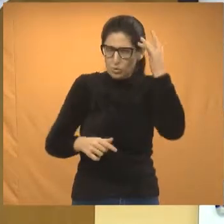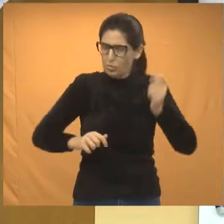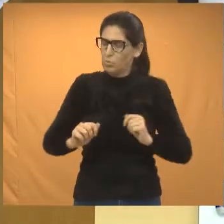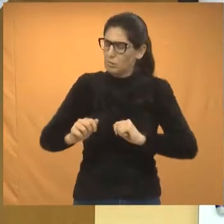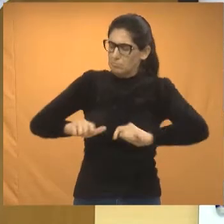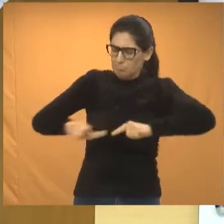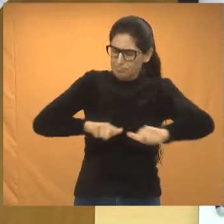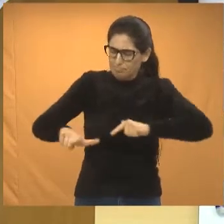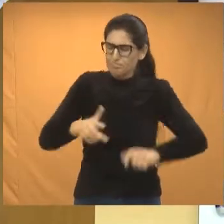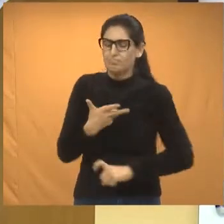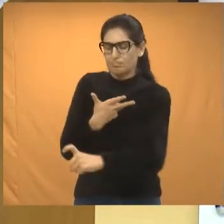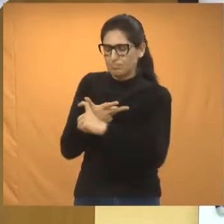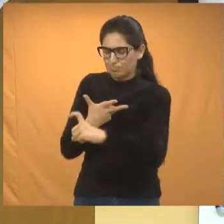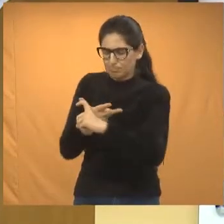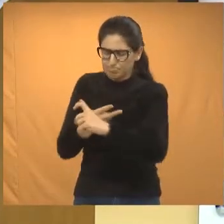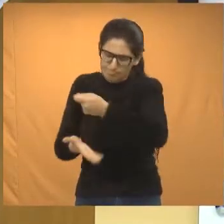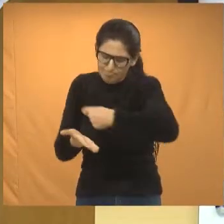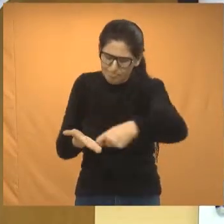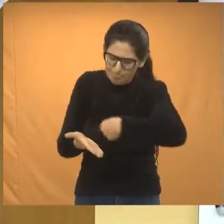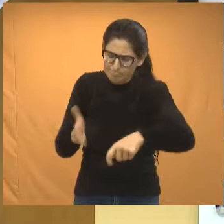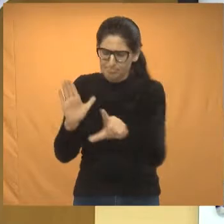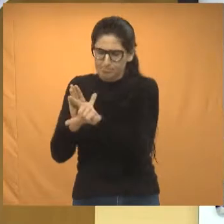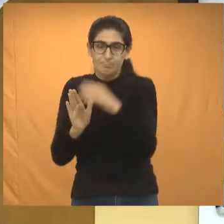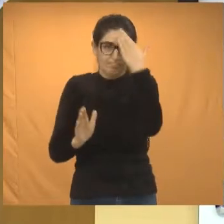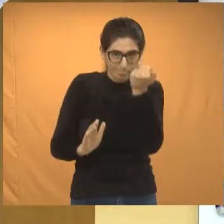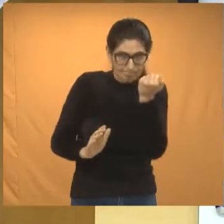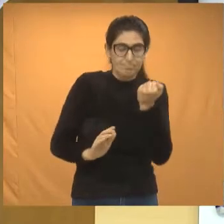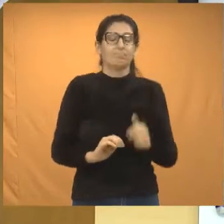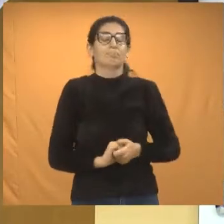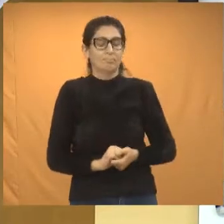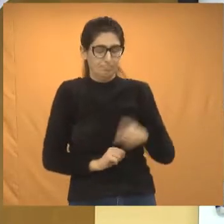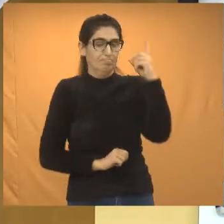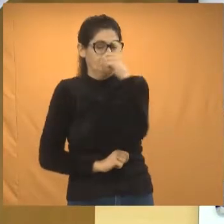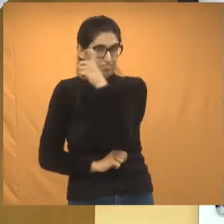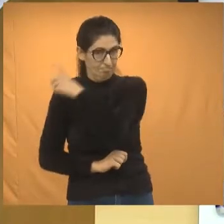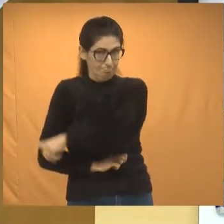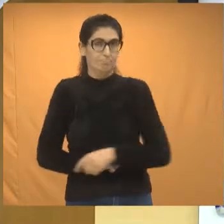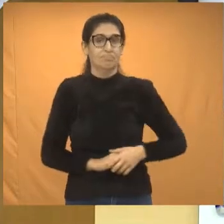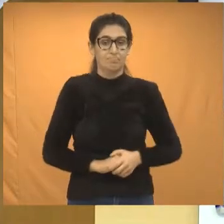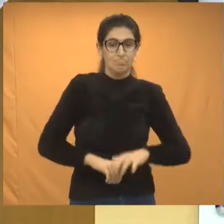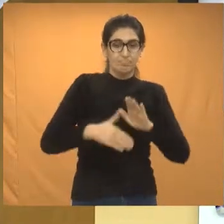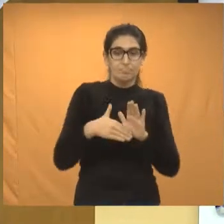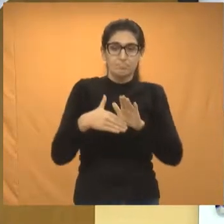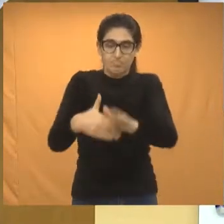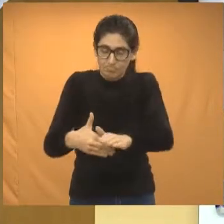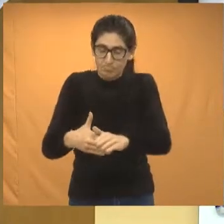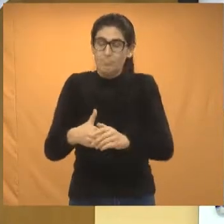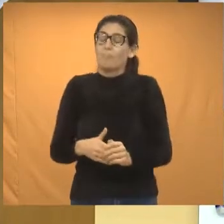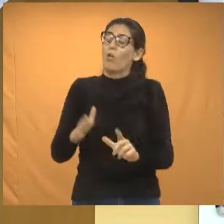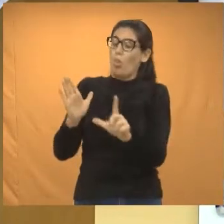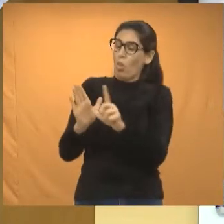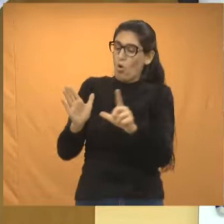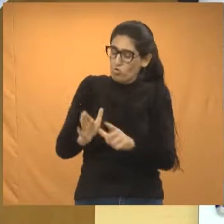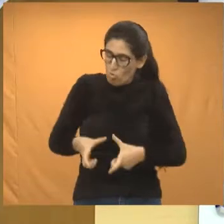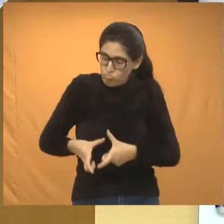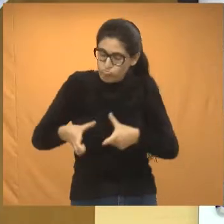sabe como é dificultoso, muitas vezes, você viabilizar pequenos empreendimentos, pequenas ações. Nós estamos falando aqui muito do meio ambiente,